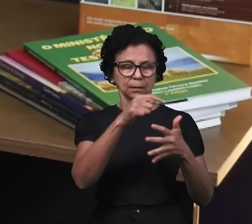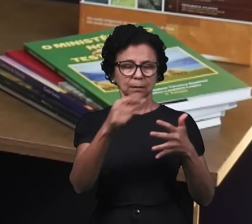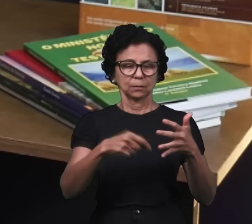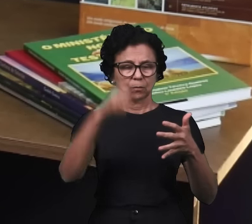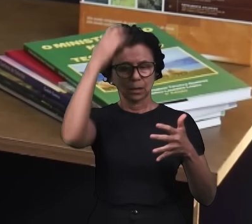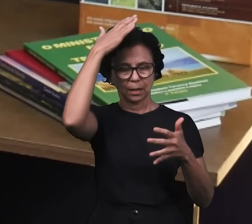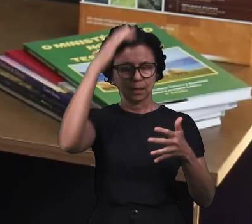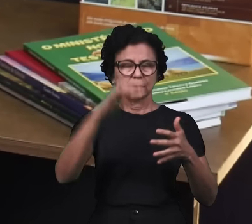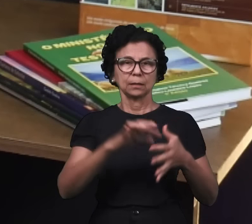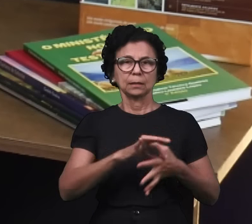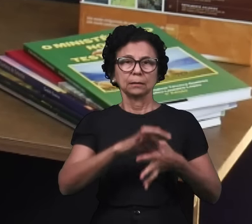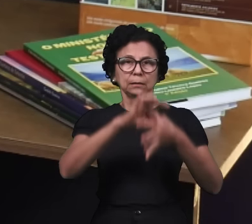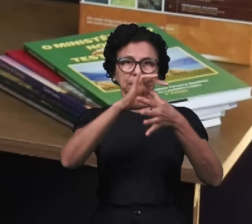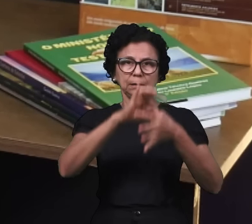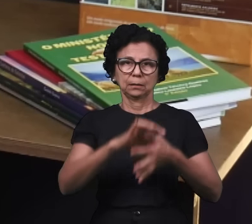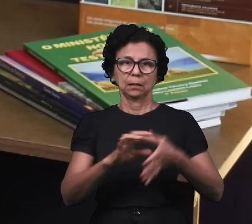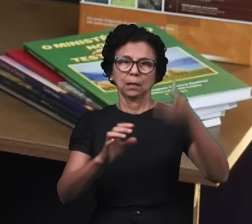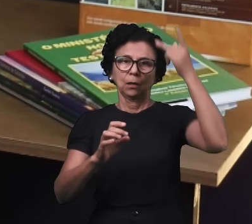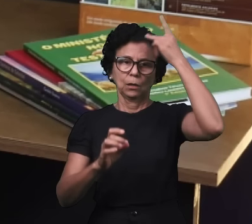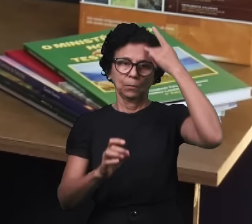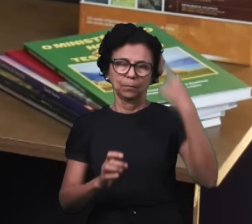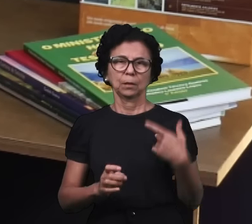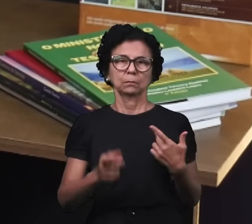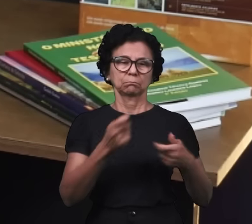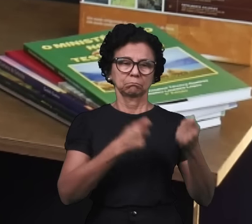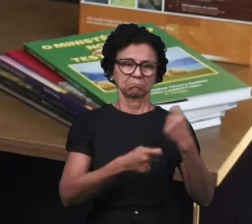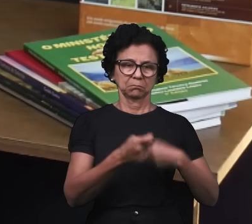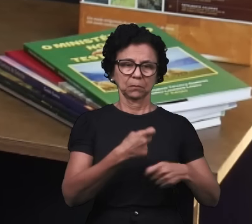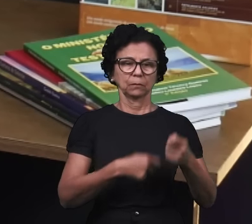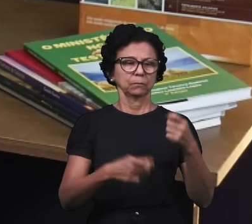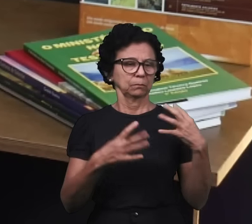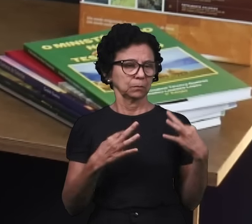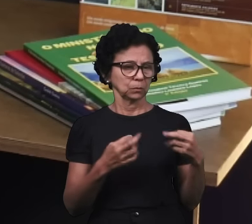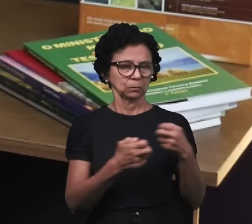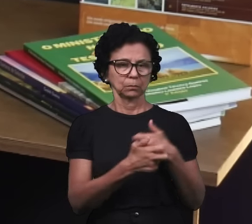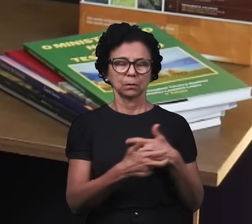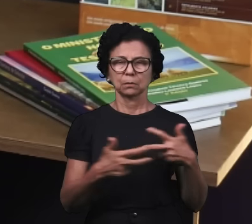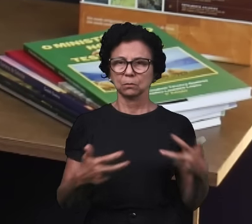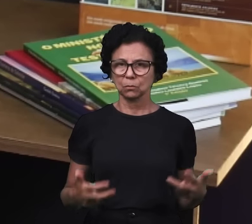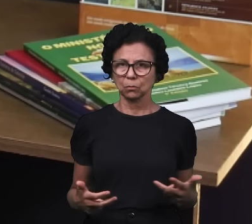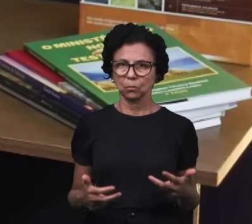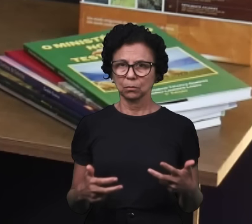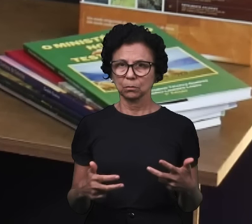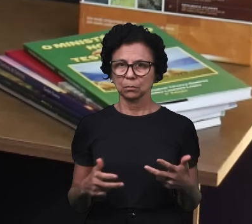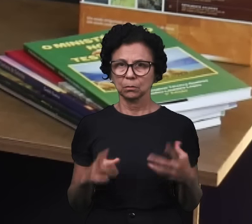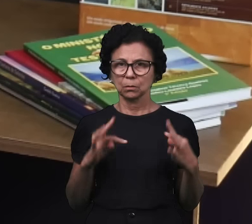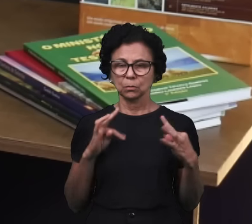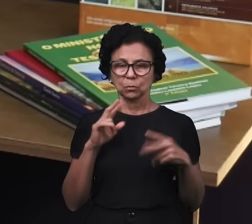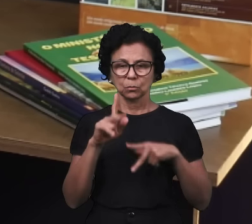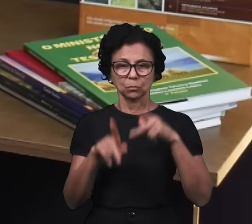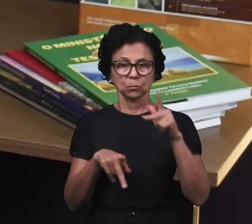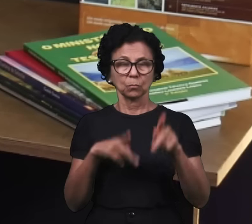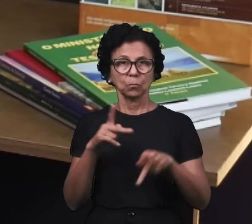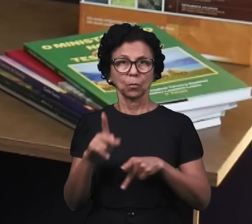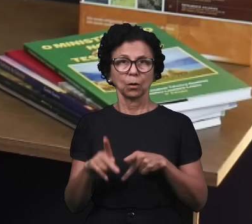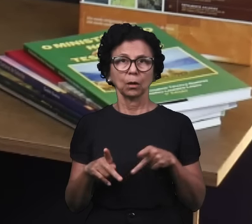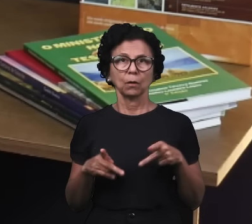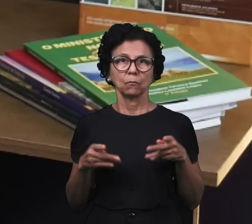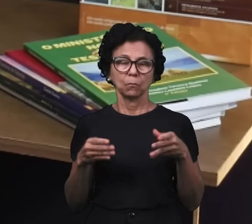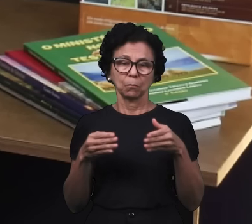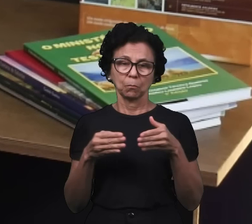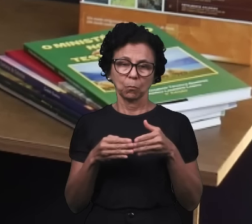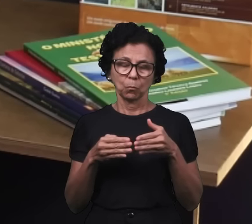humanos, aqueles que dirigiam todas as coisas. Todos os povos eram voltados para as coisas da